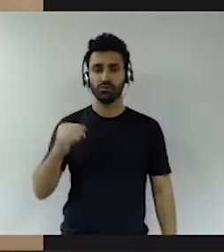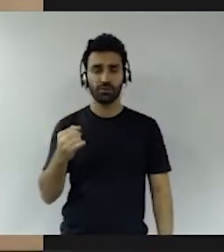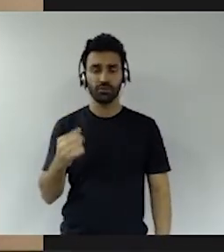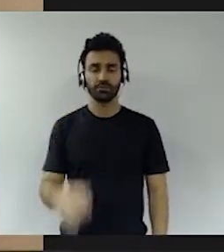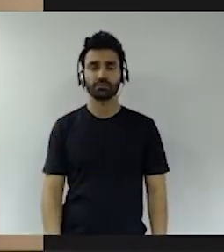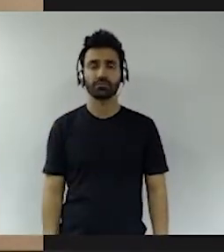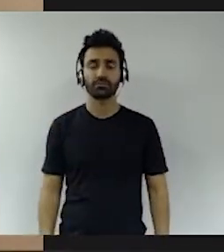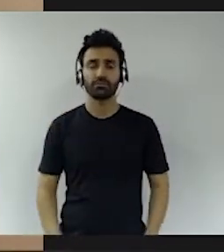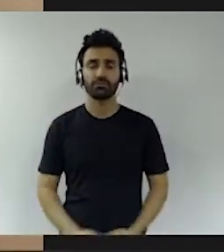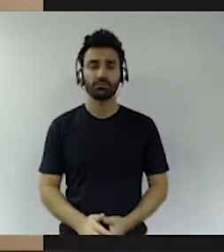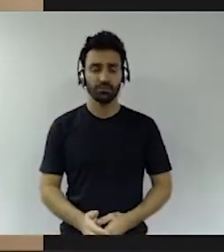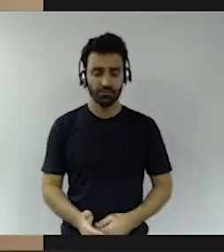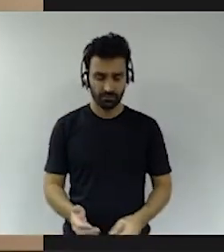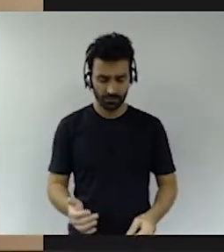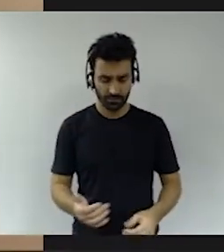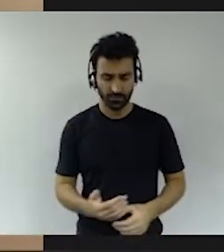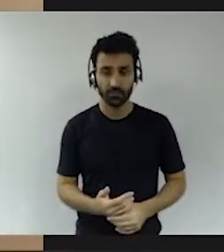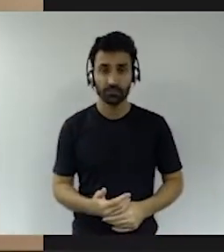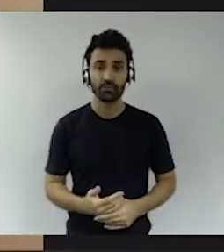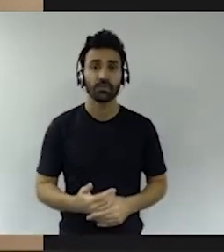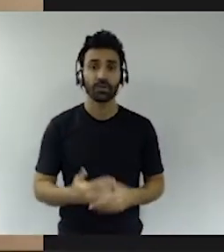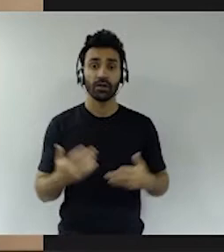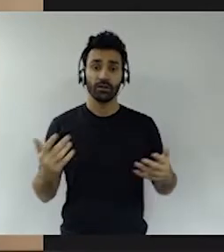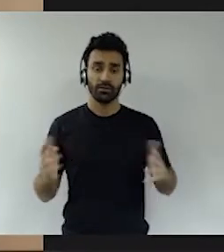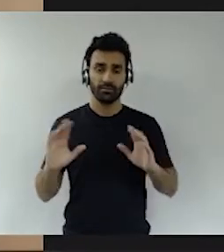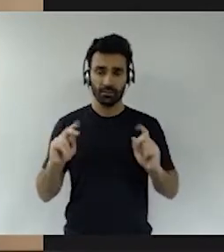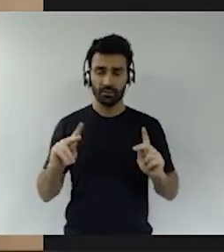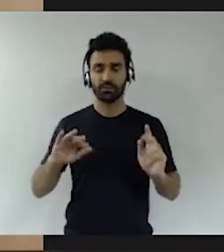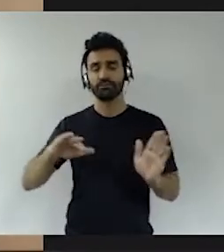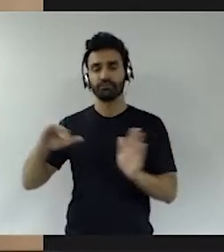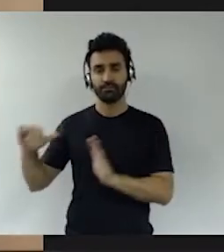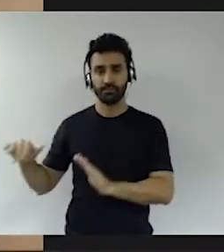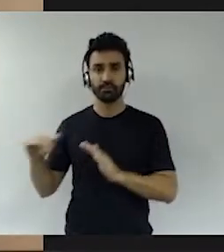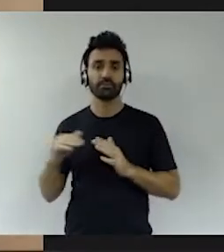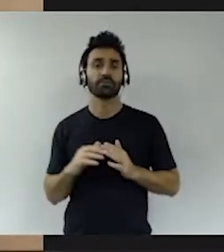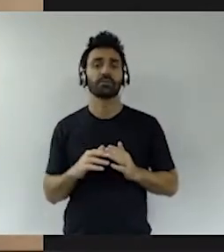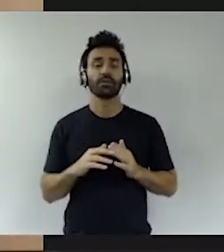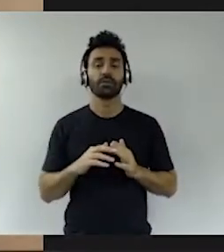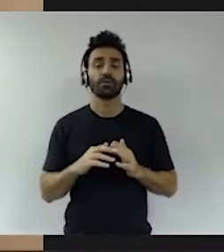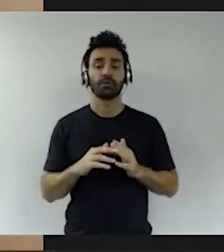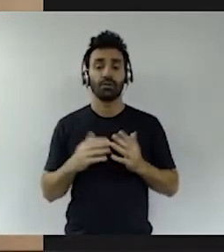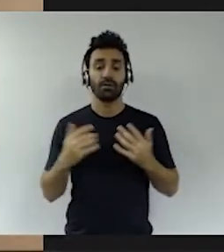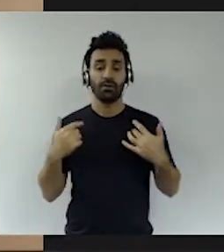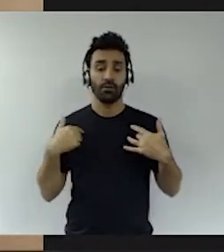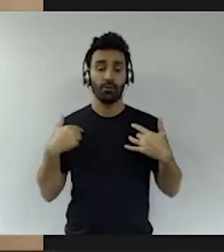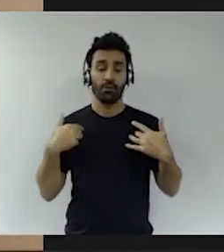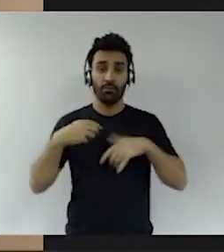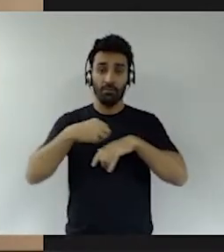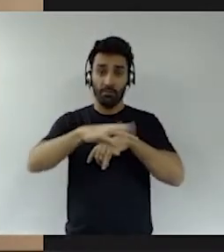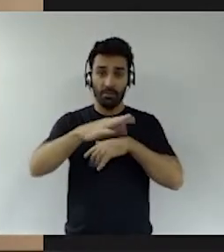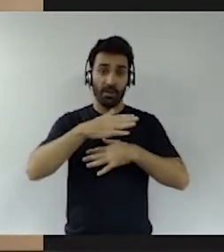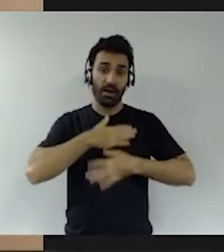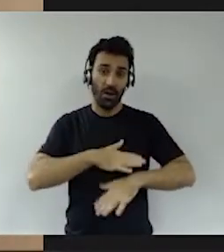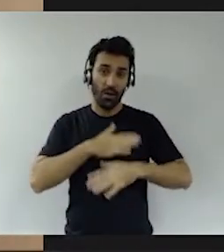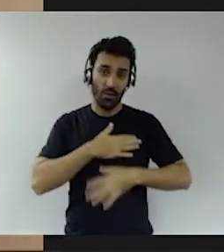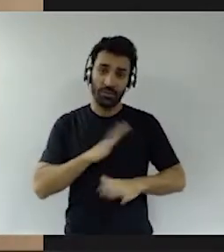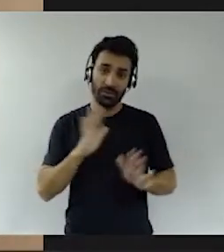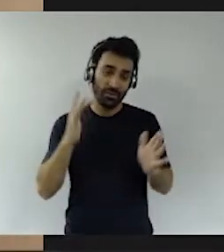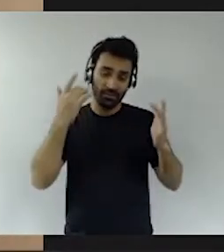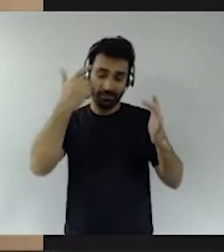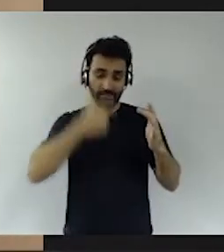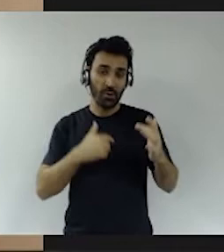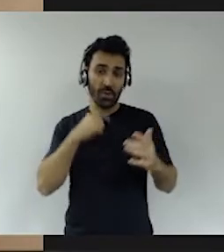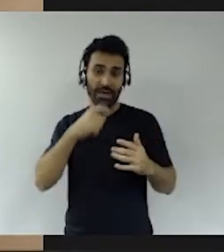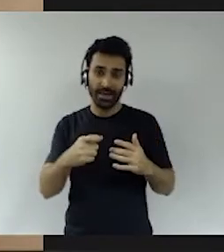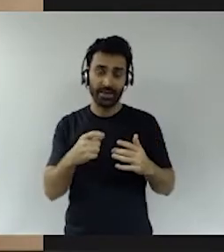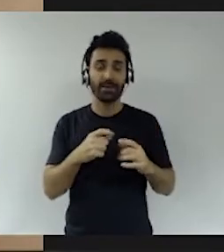Bom, então, deixando isso de lado, para, assim, de uma certa forma, se é que eu posso, quem sou eu para tranquilizar alguém, mas para, na linha do